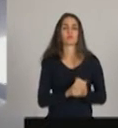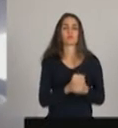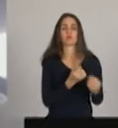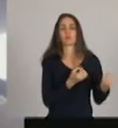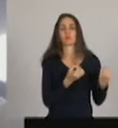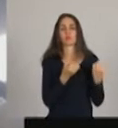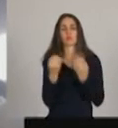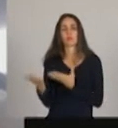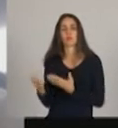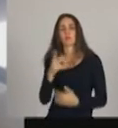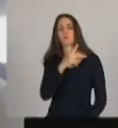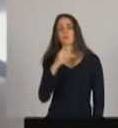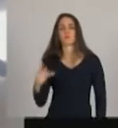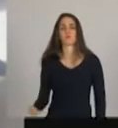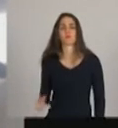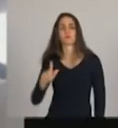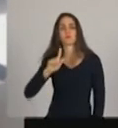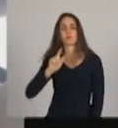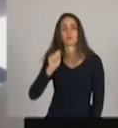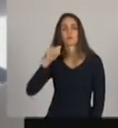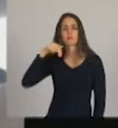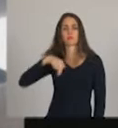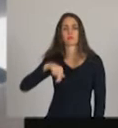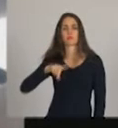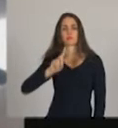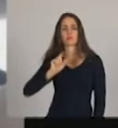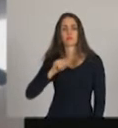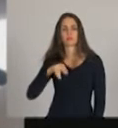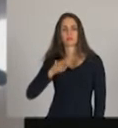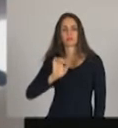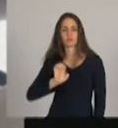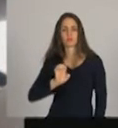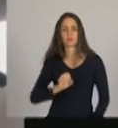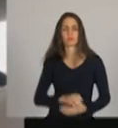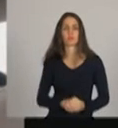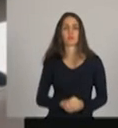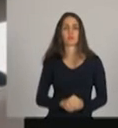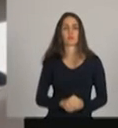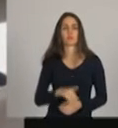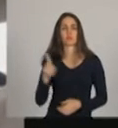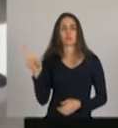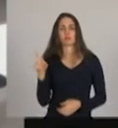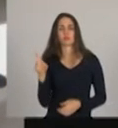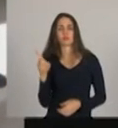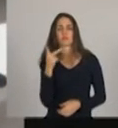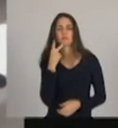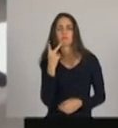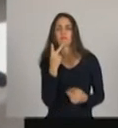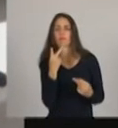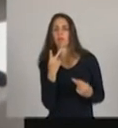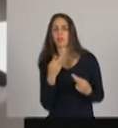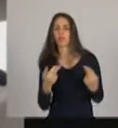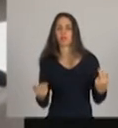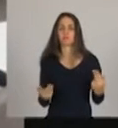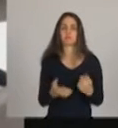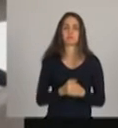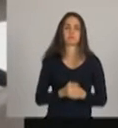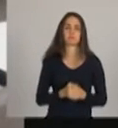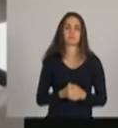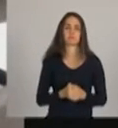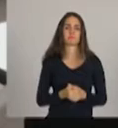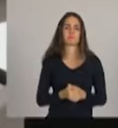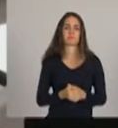ao presidente. O presidente Gandini pediu só para eu relatar, ele vai puxar a votação ou ele... Não, Vossa Excelência, ele... Vossa